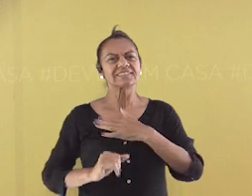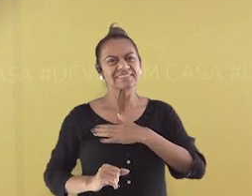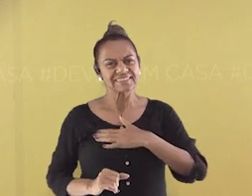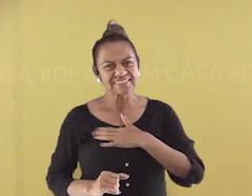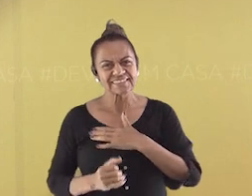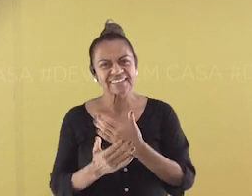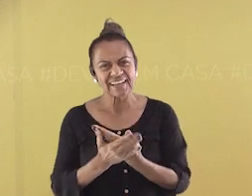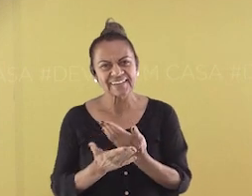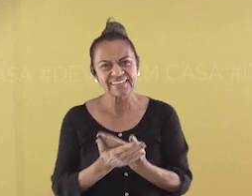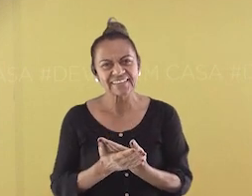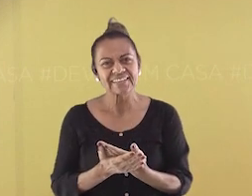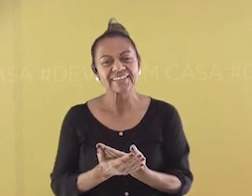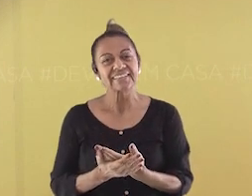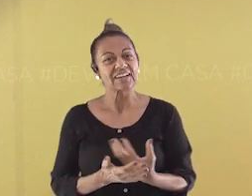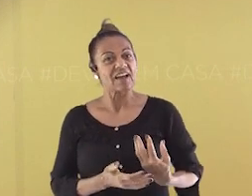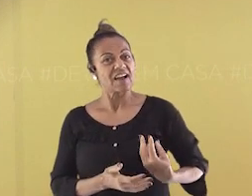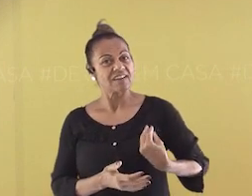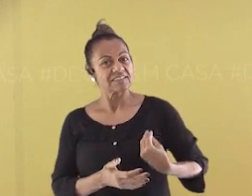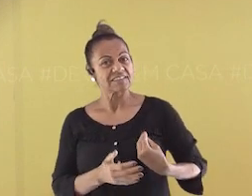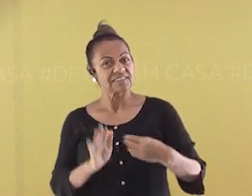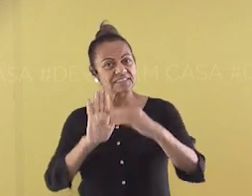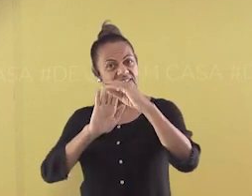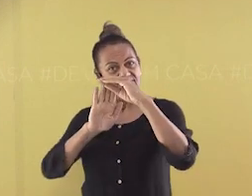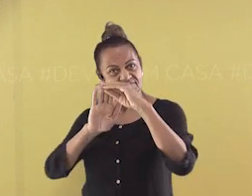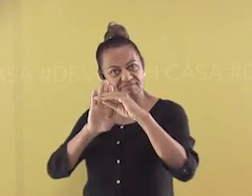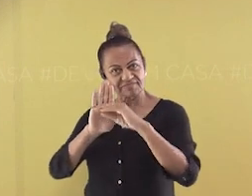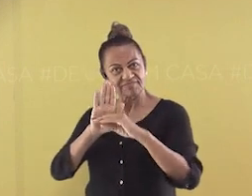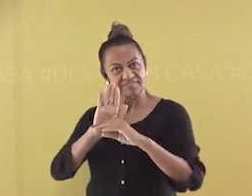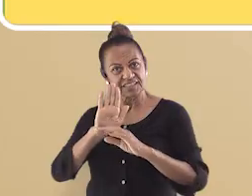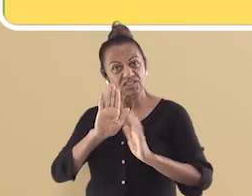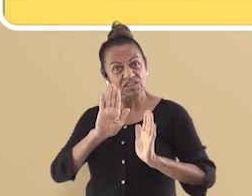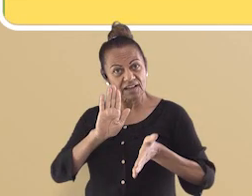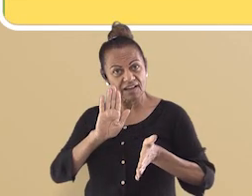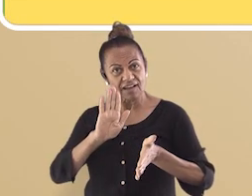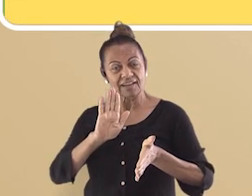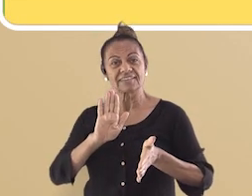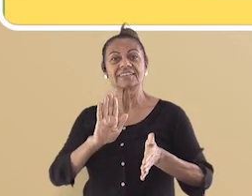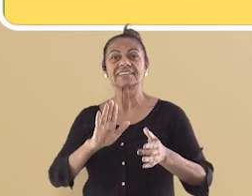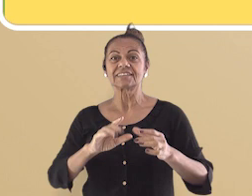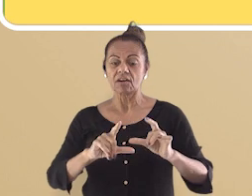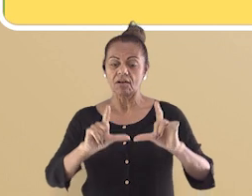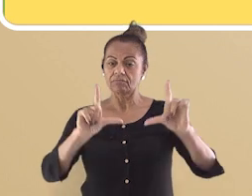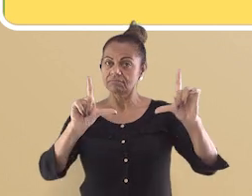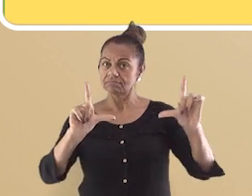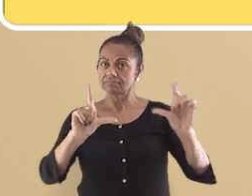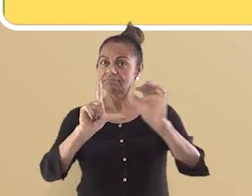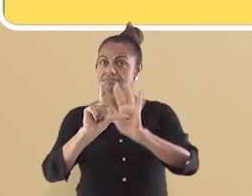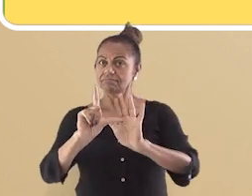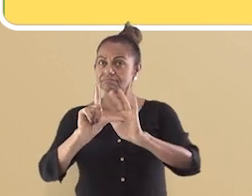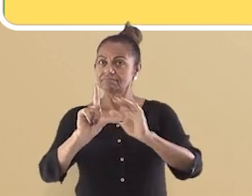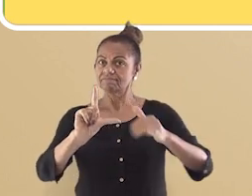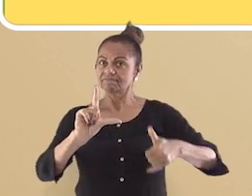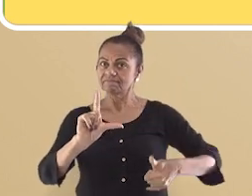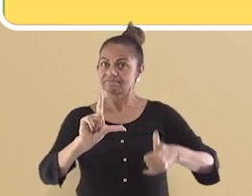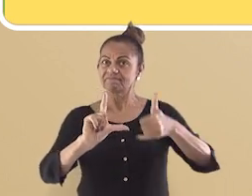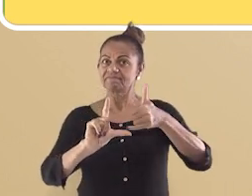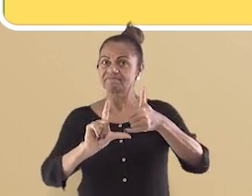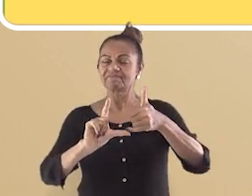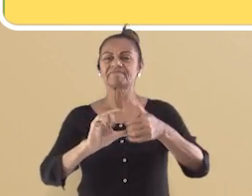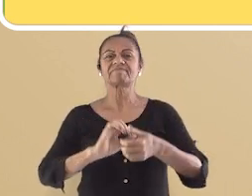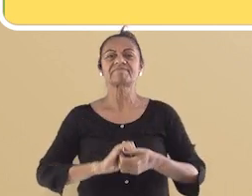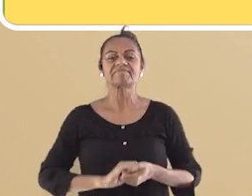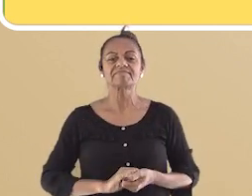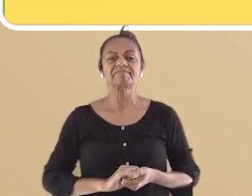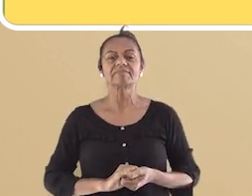confirme agora, através do QR Code que aparece na tela. Eu havia falado de agrotóxico.